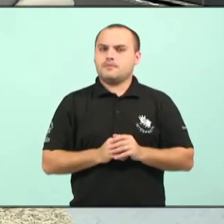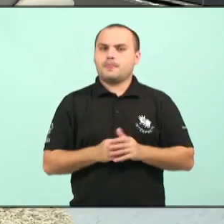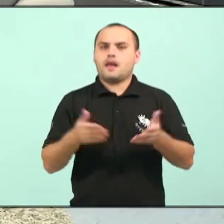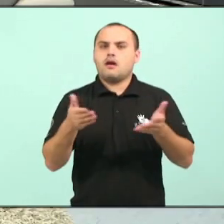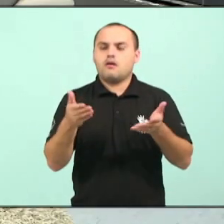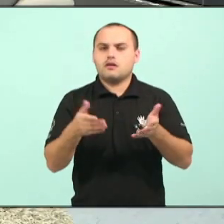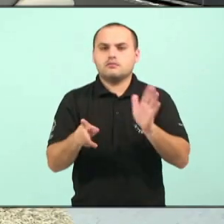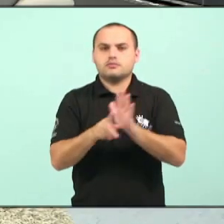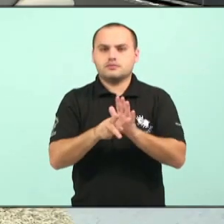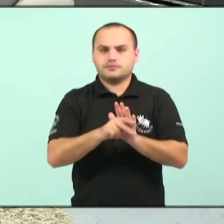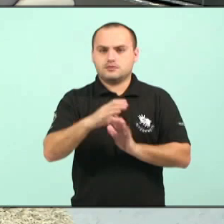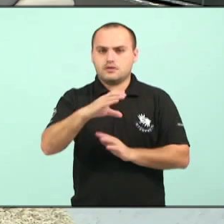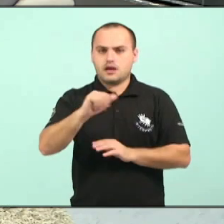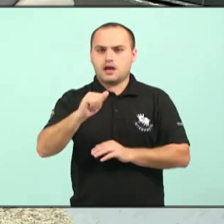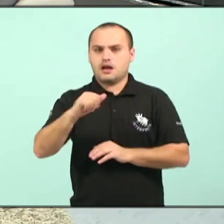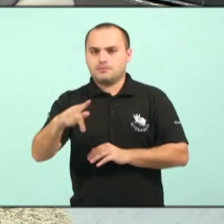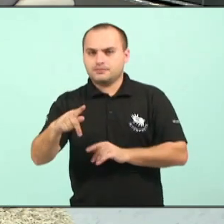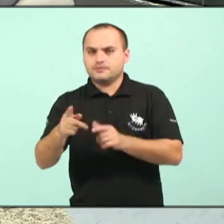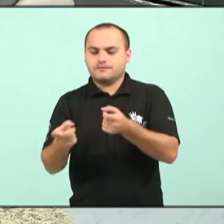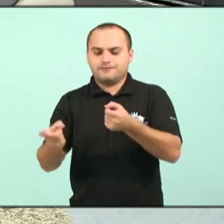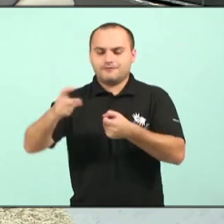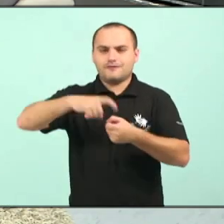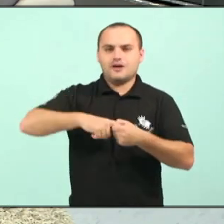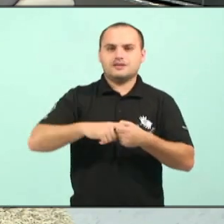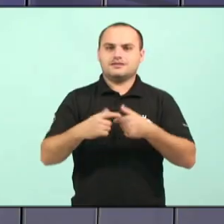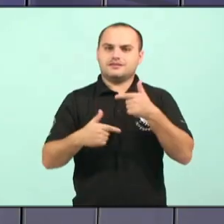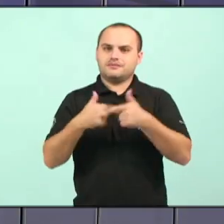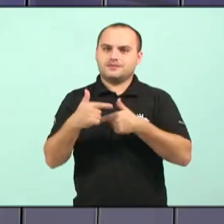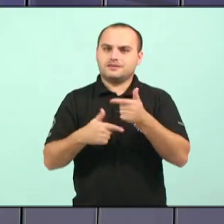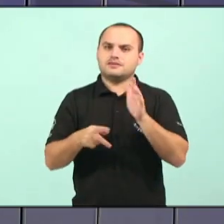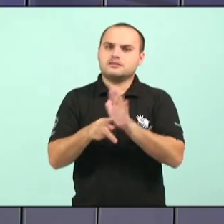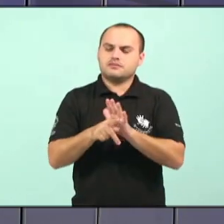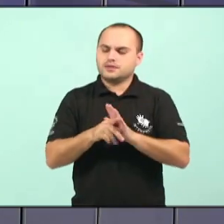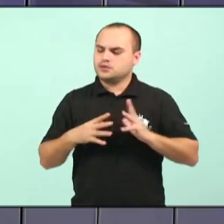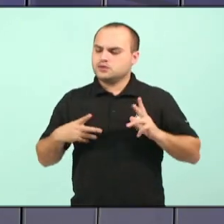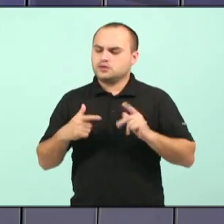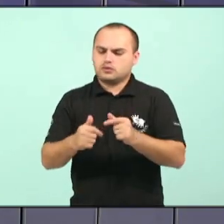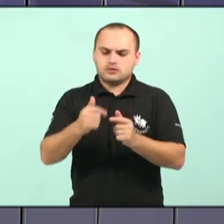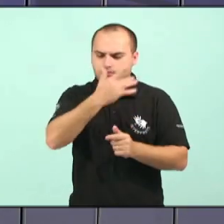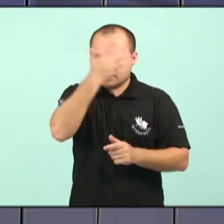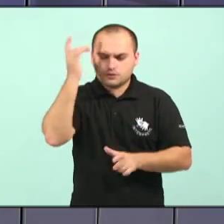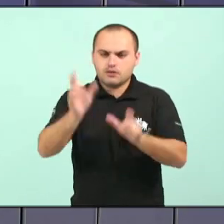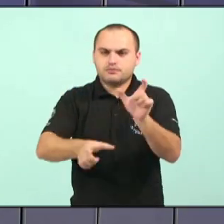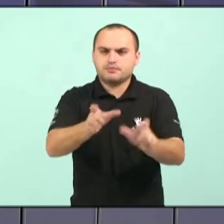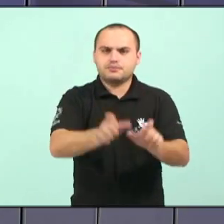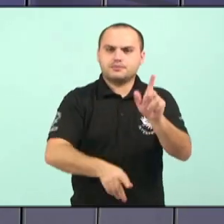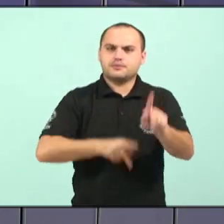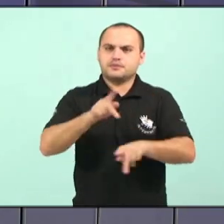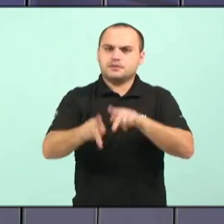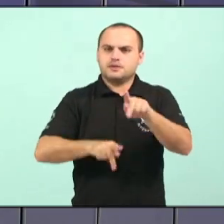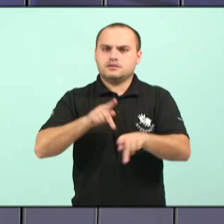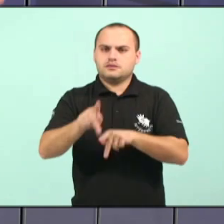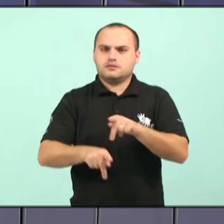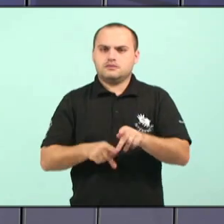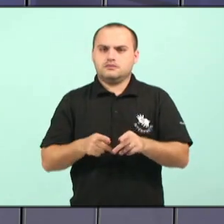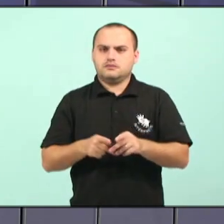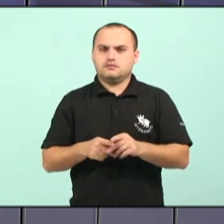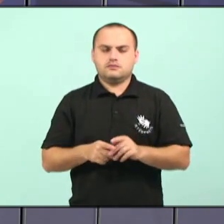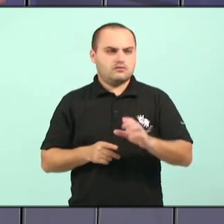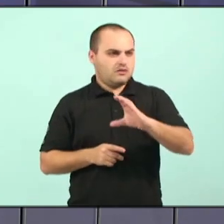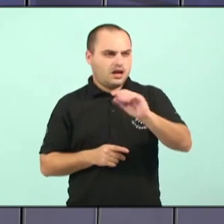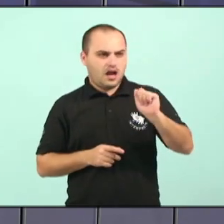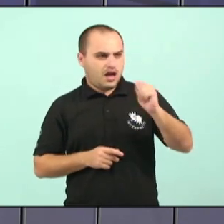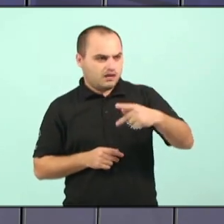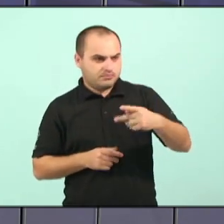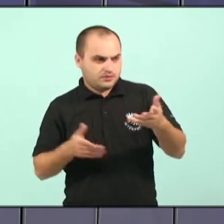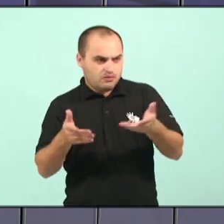deliberativo, para que a sociedade organizada representada pelo exportador, pelo importador, pelo armador, pelos trabalhadores portuários... O CAP hoje não é deliberativo. Ele é consultivo, não serve